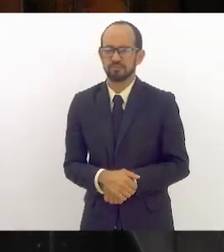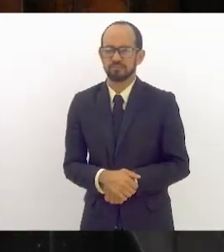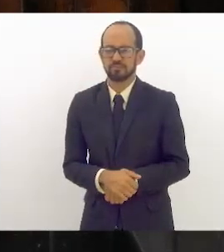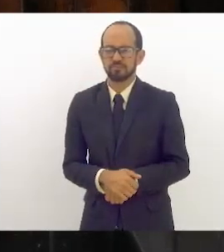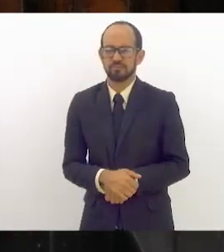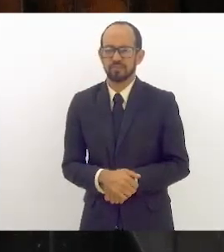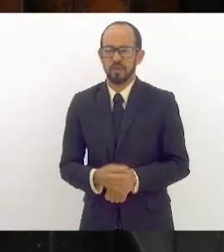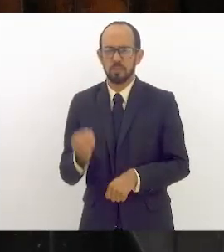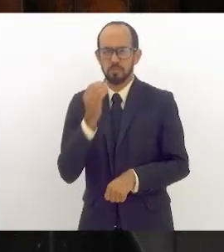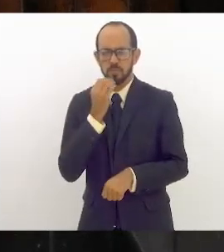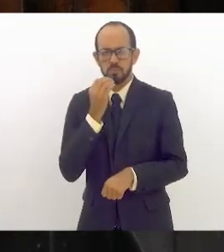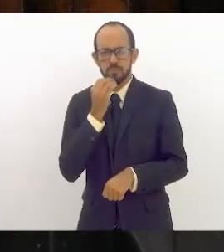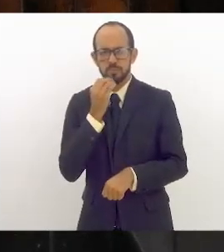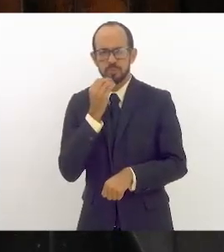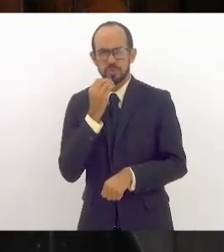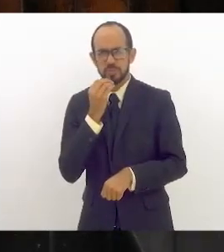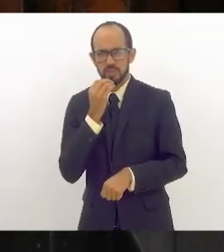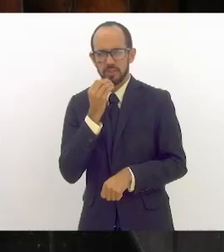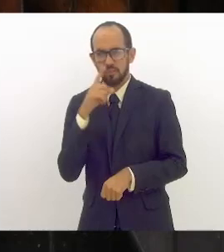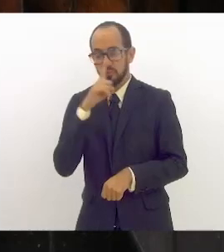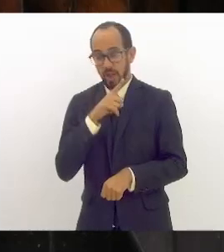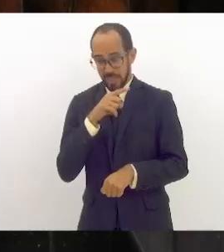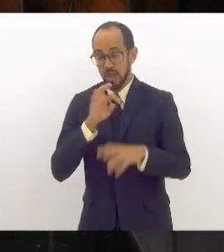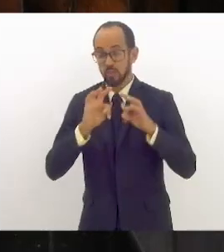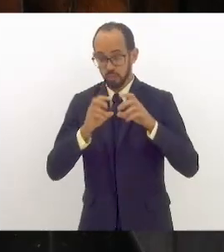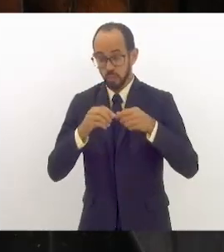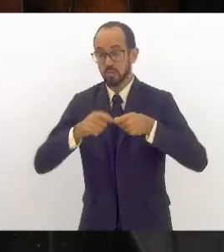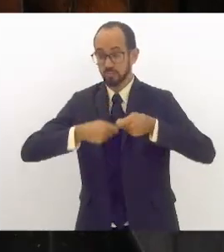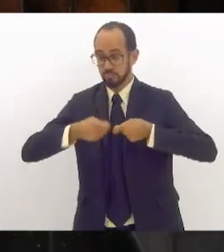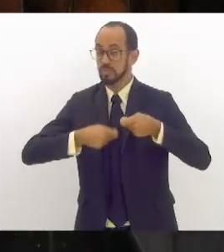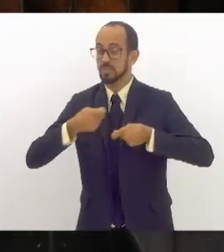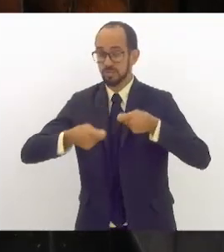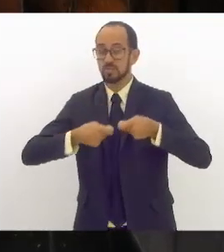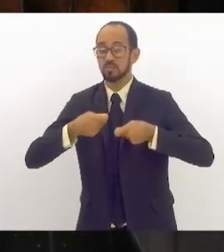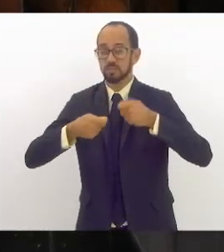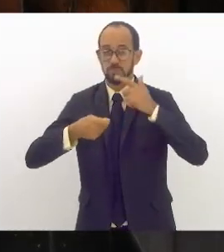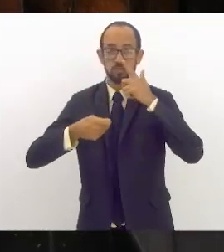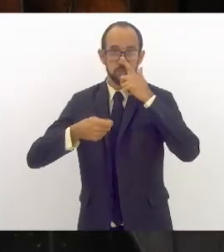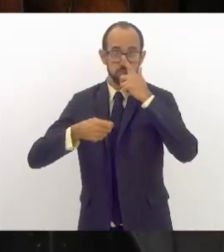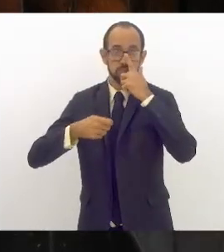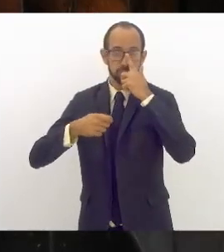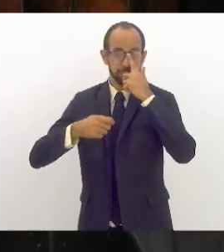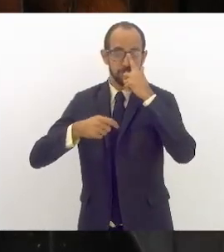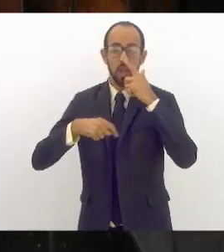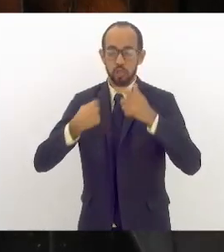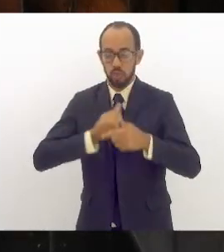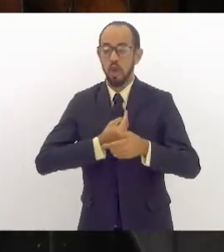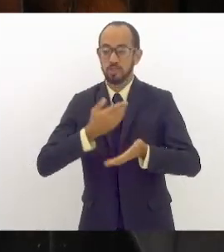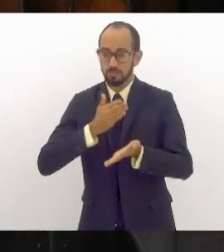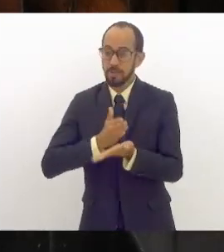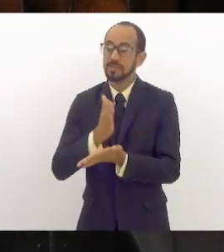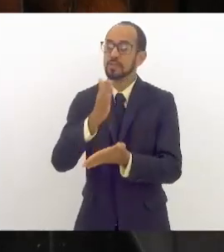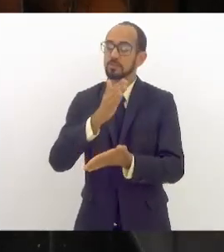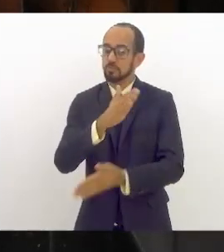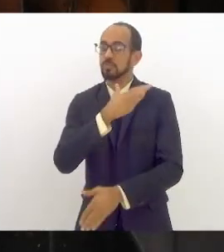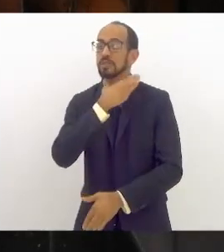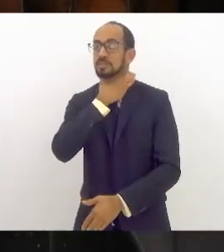colocado isso tudo em cheque a gente passou agora por essa crise do